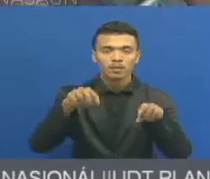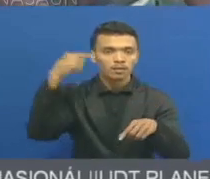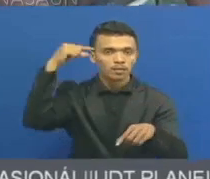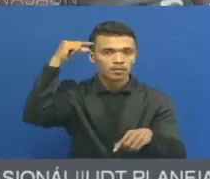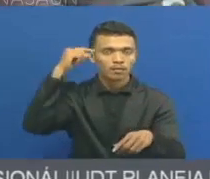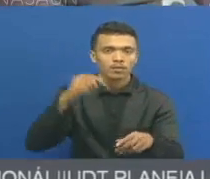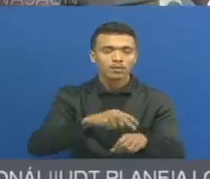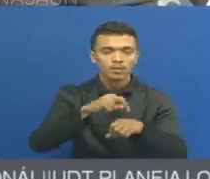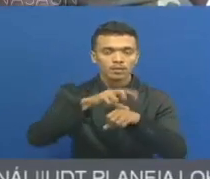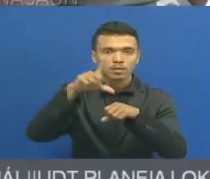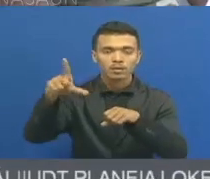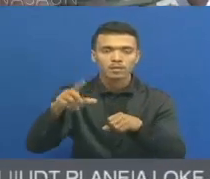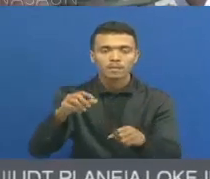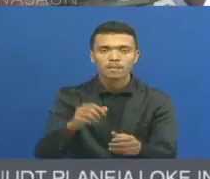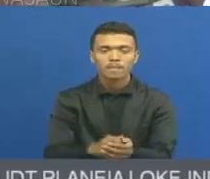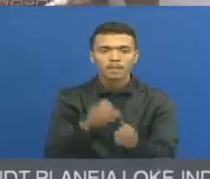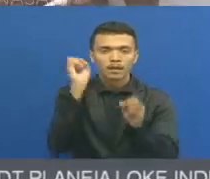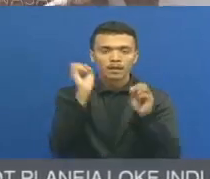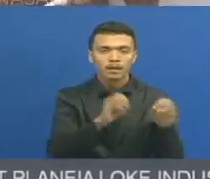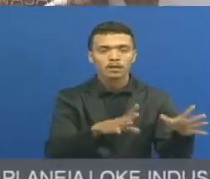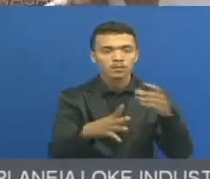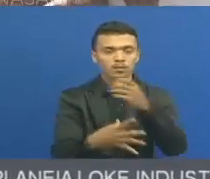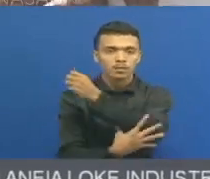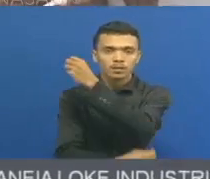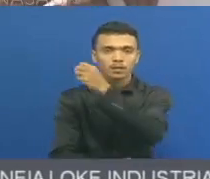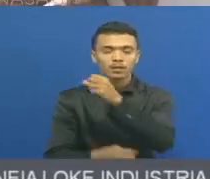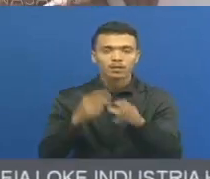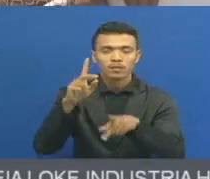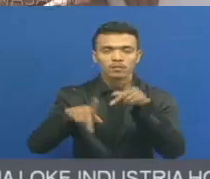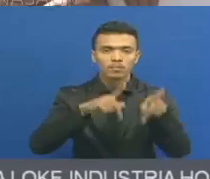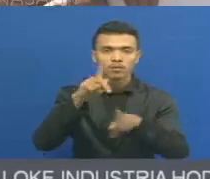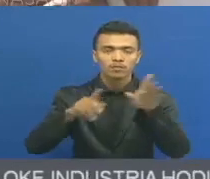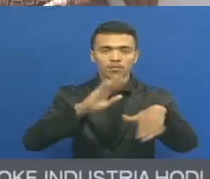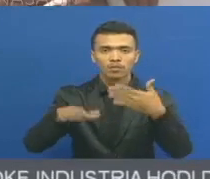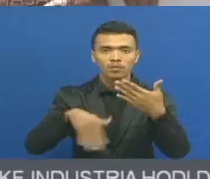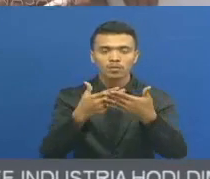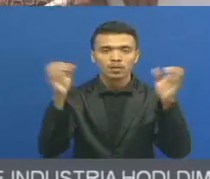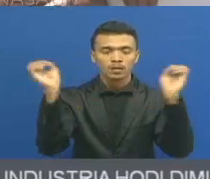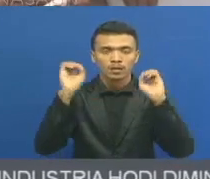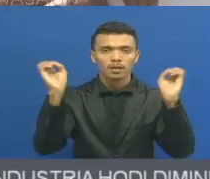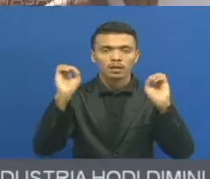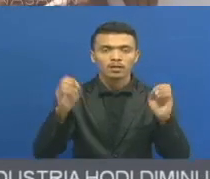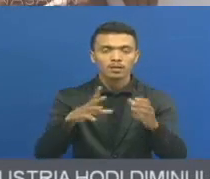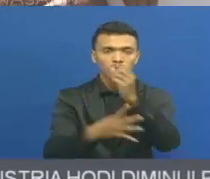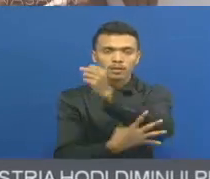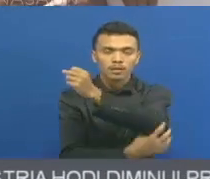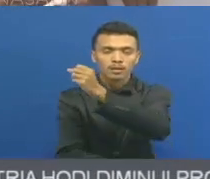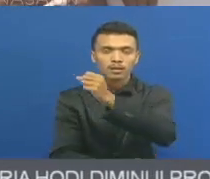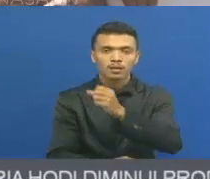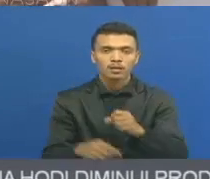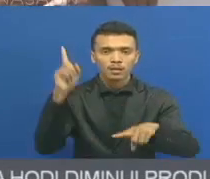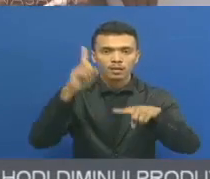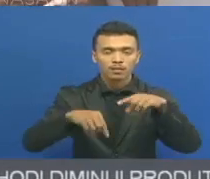governo central. Hala conquia significa povo moverne nia la ihavana kia la bel